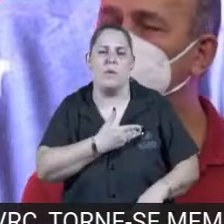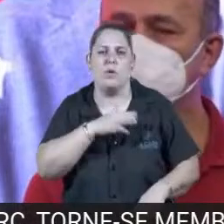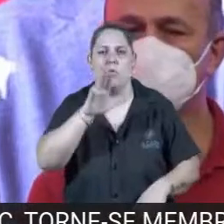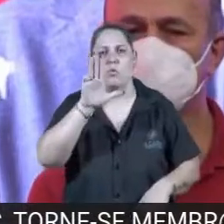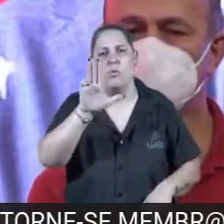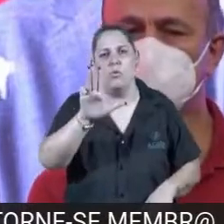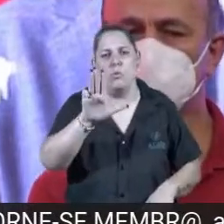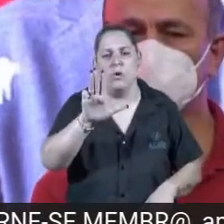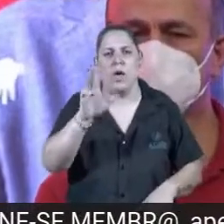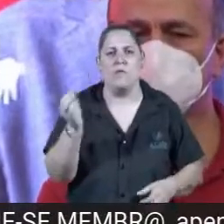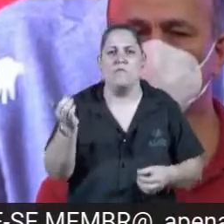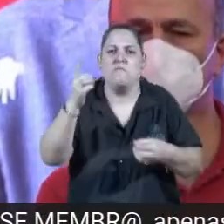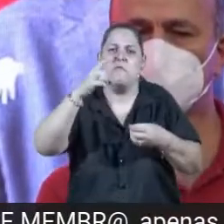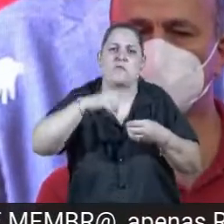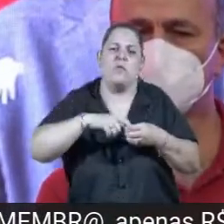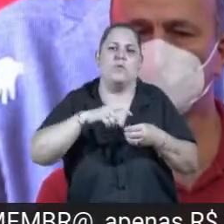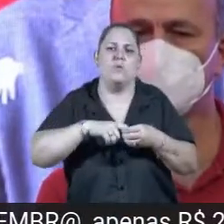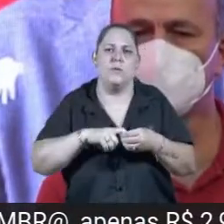vai voltar,